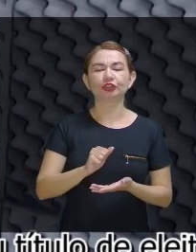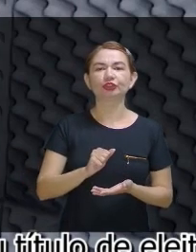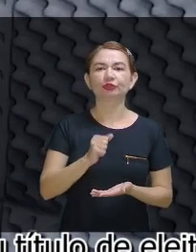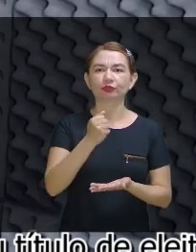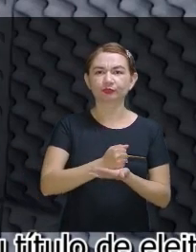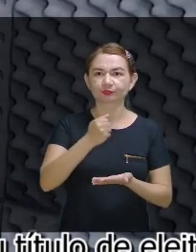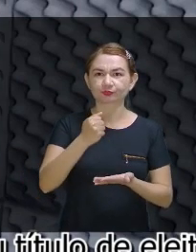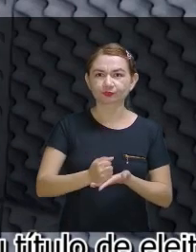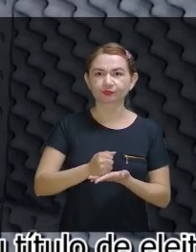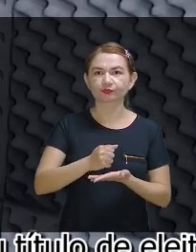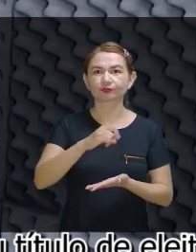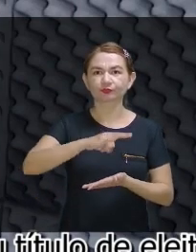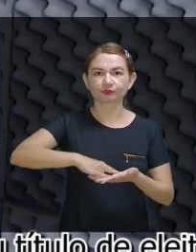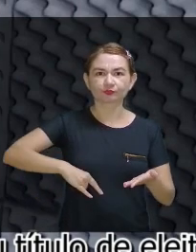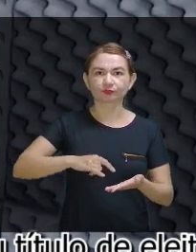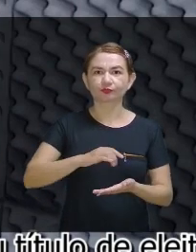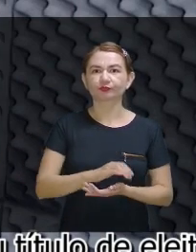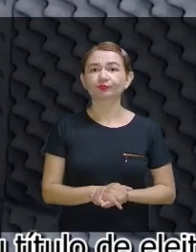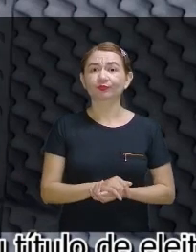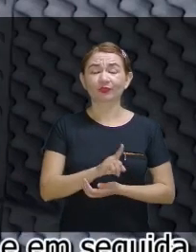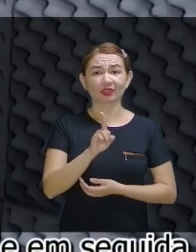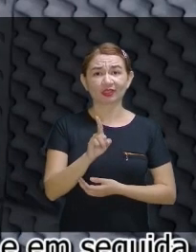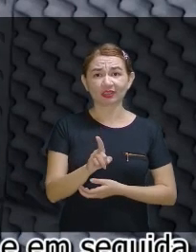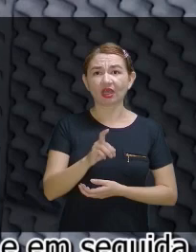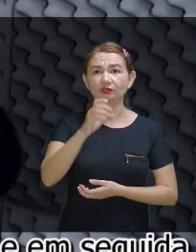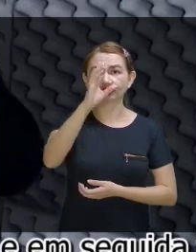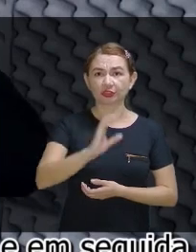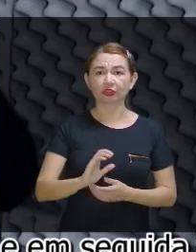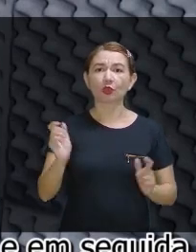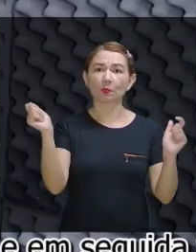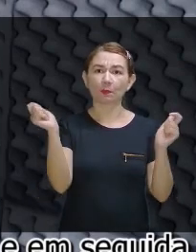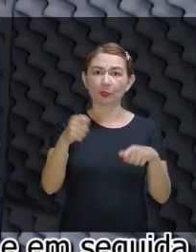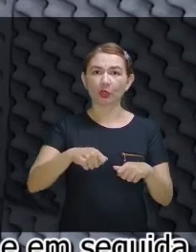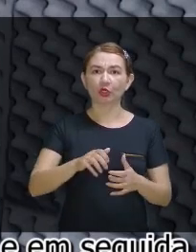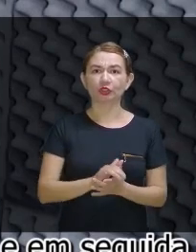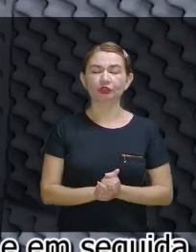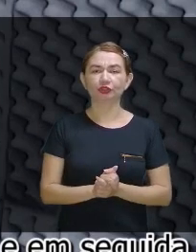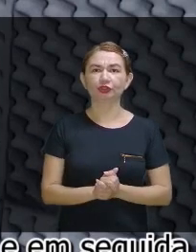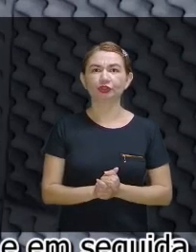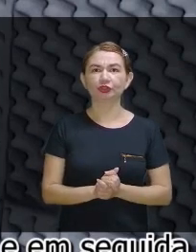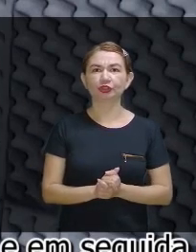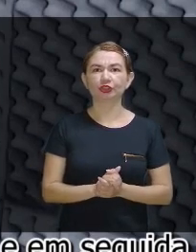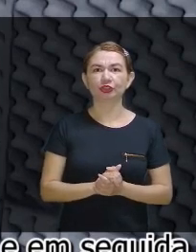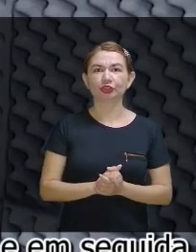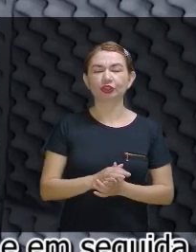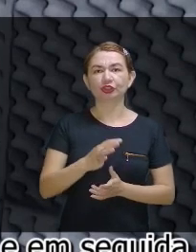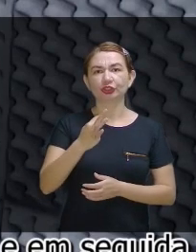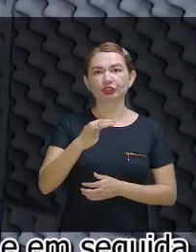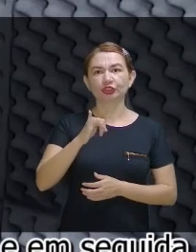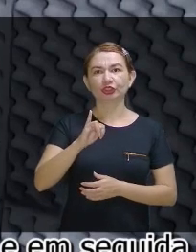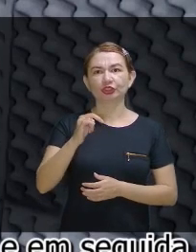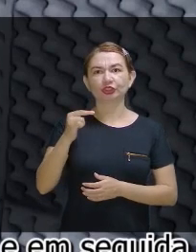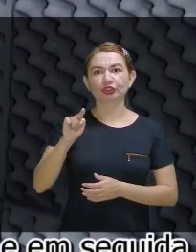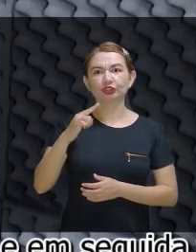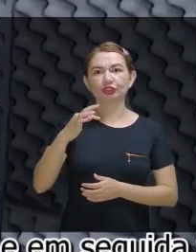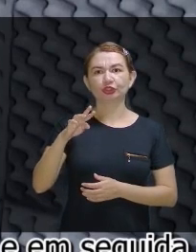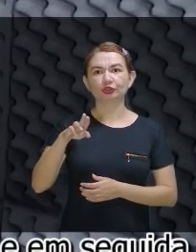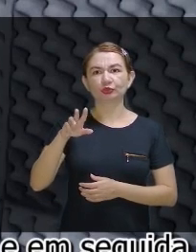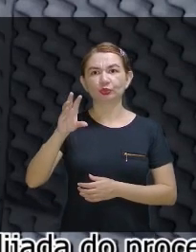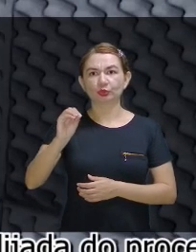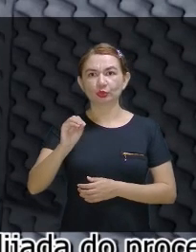cartório, registro civil, e lá o cidadão ele pode já tirar o seu título de eleitor, porque ele vai